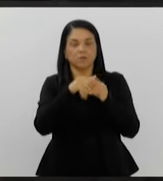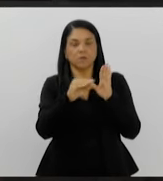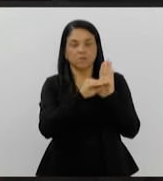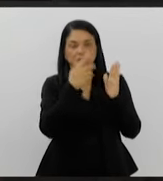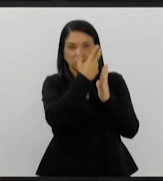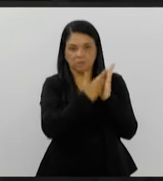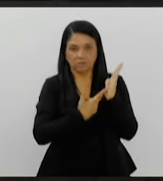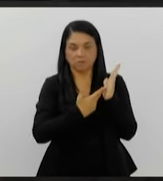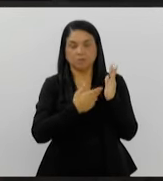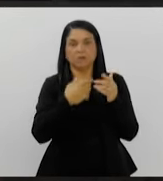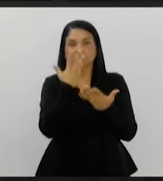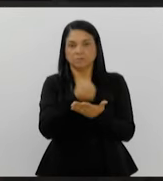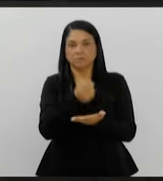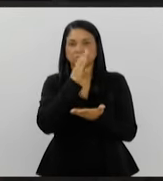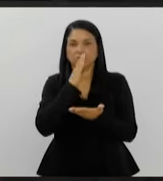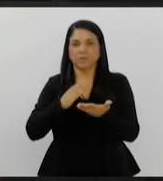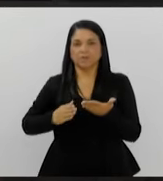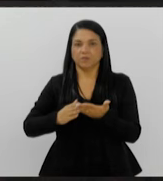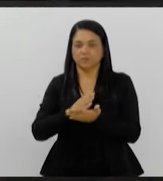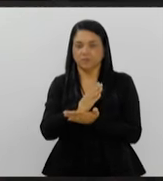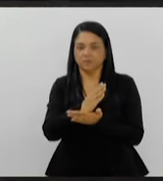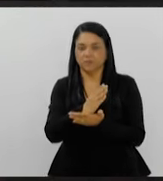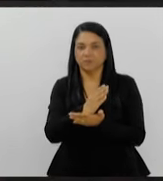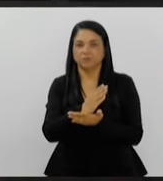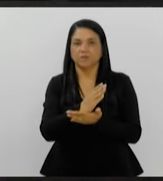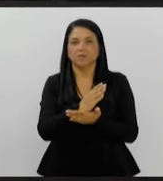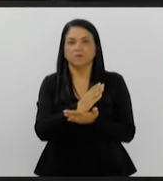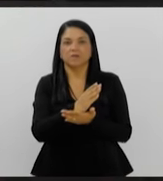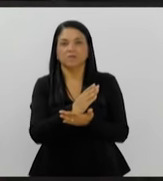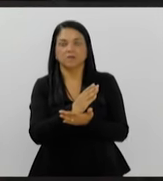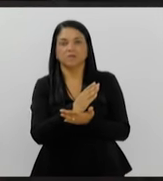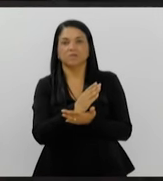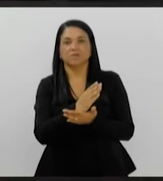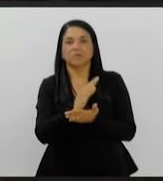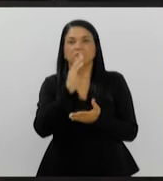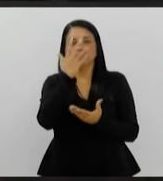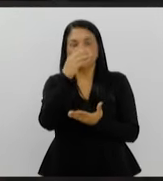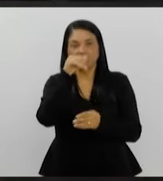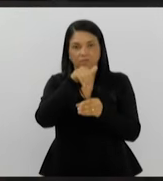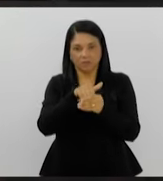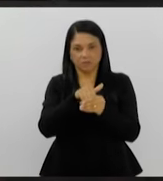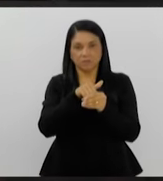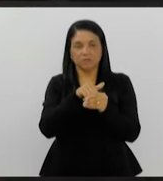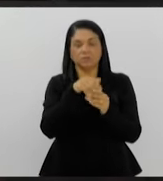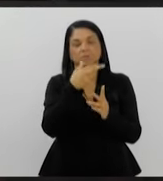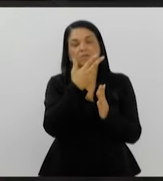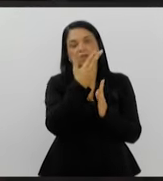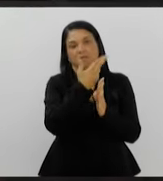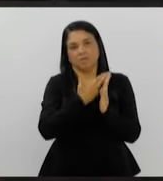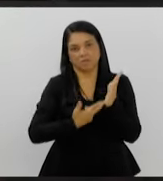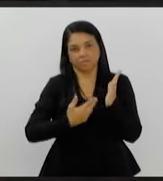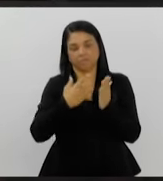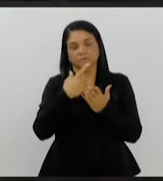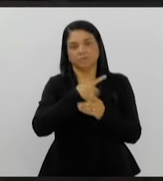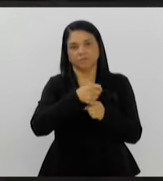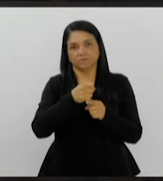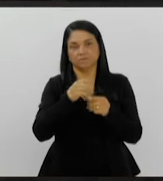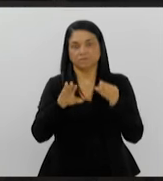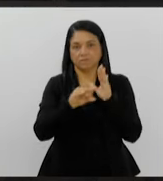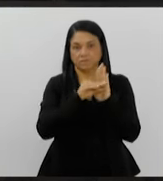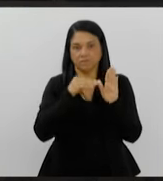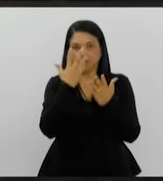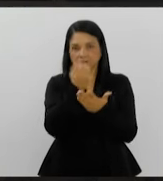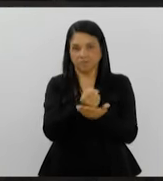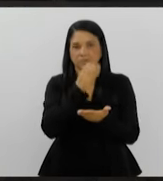redação senhores que aprova permaneçam Como estão aprovado em em votação redação do vencido assim emendado senhores que apram Mane como